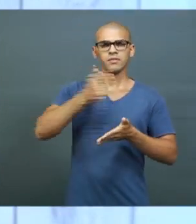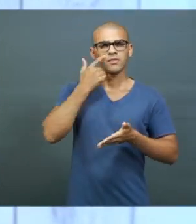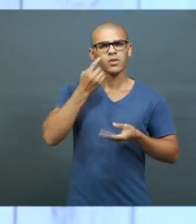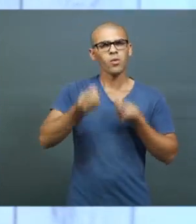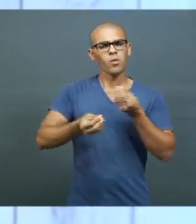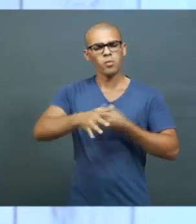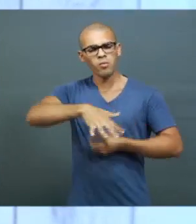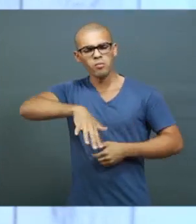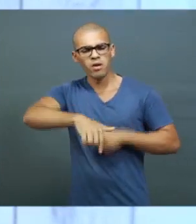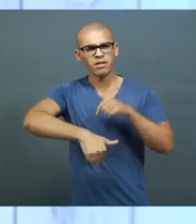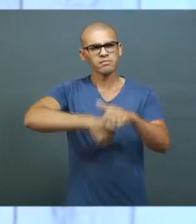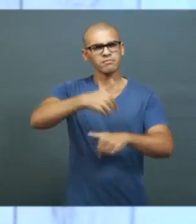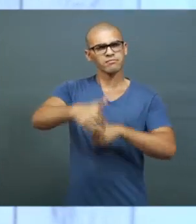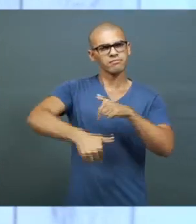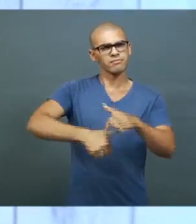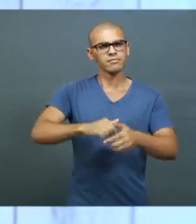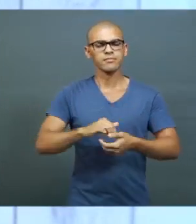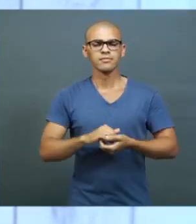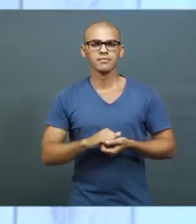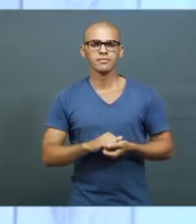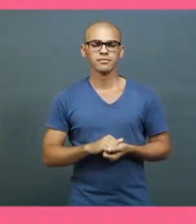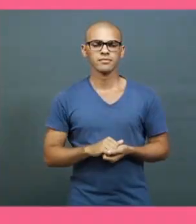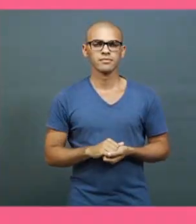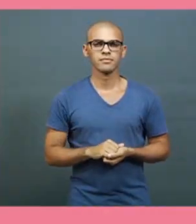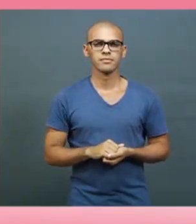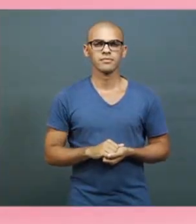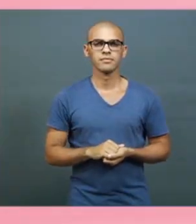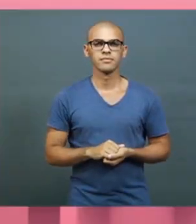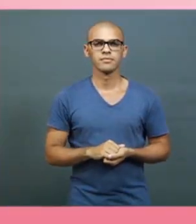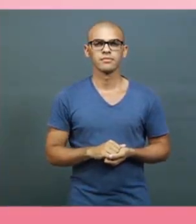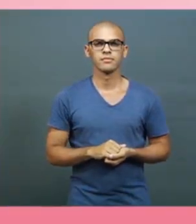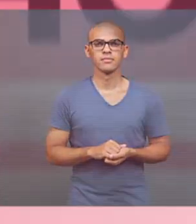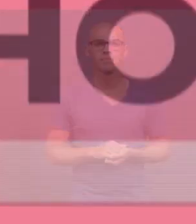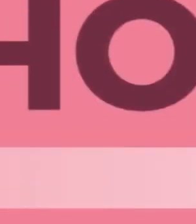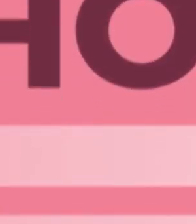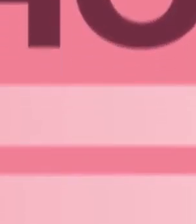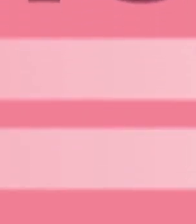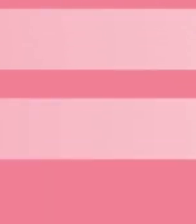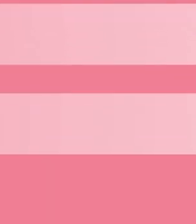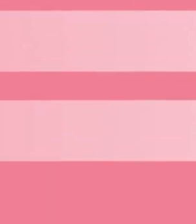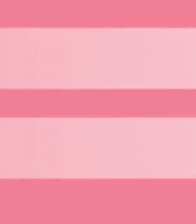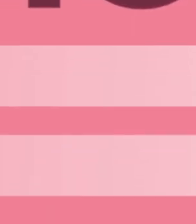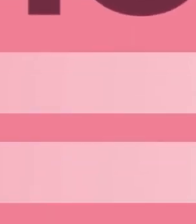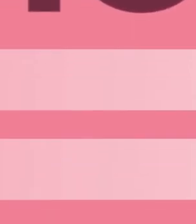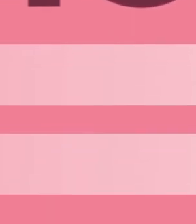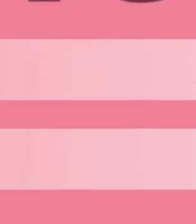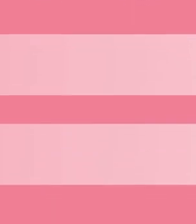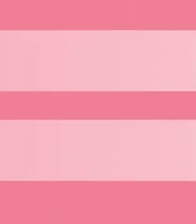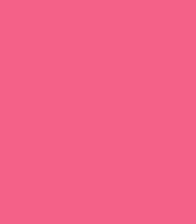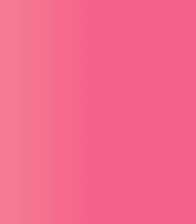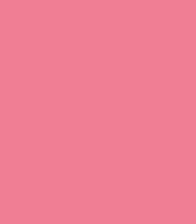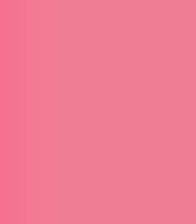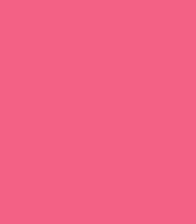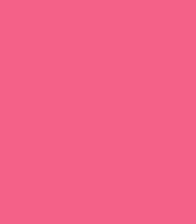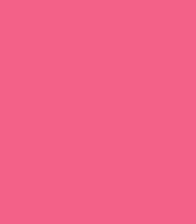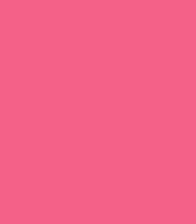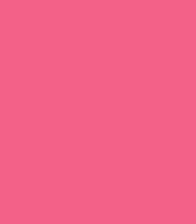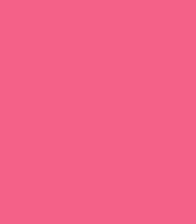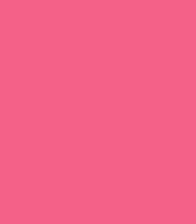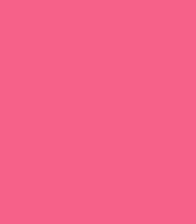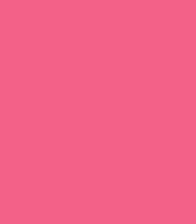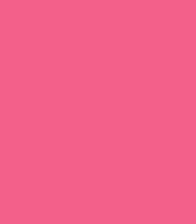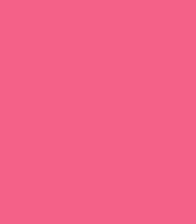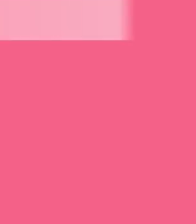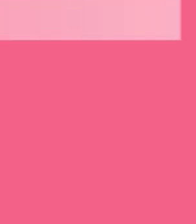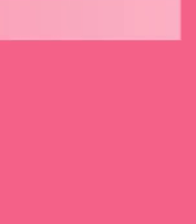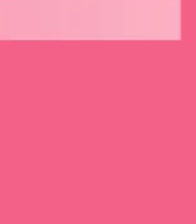olhada nessas oportunidades de emprego. Música. vagas